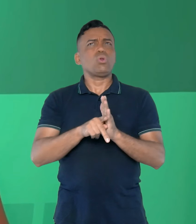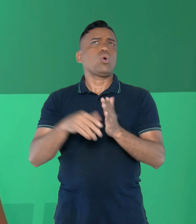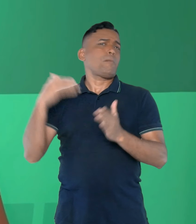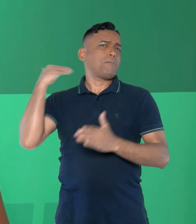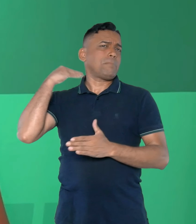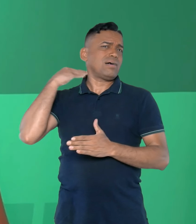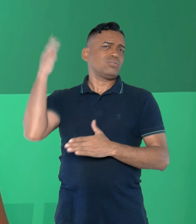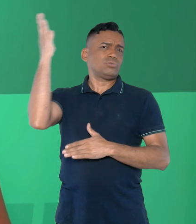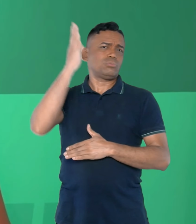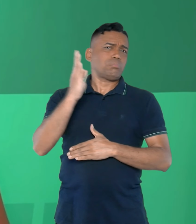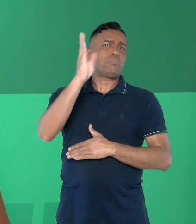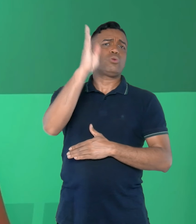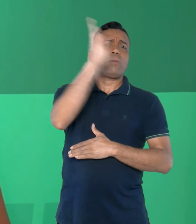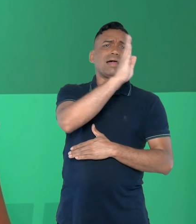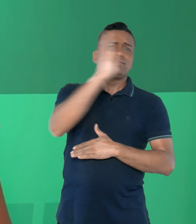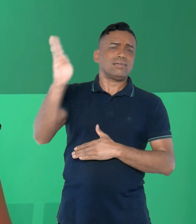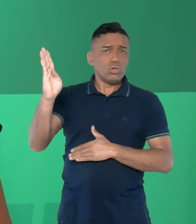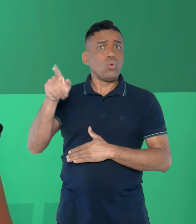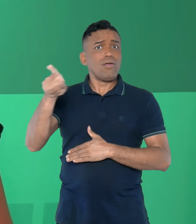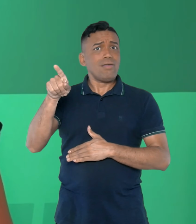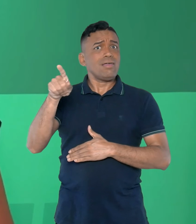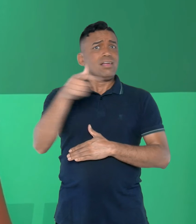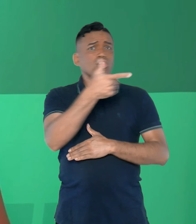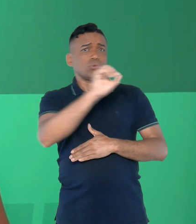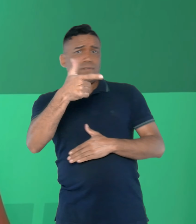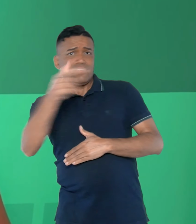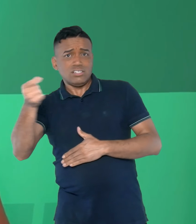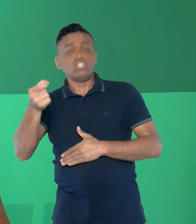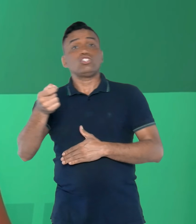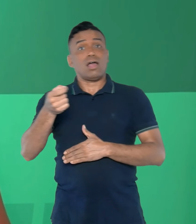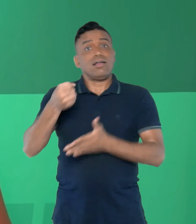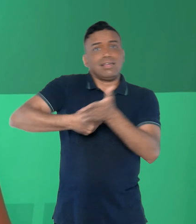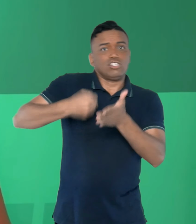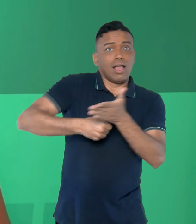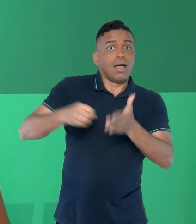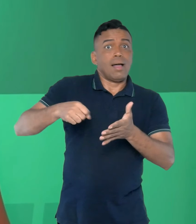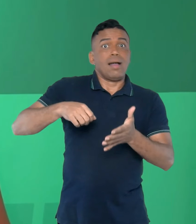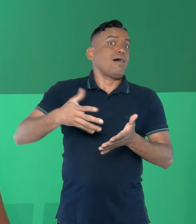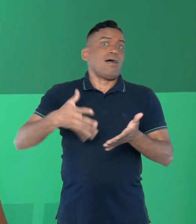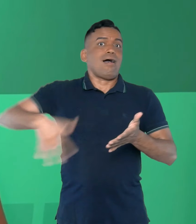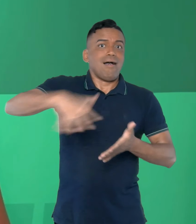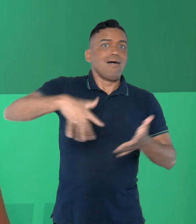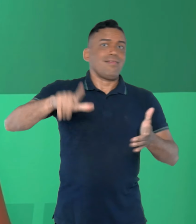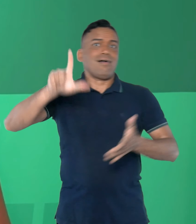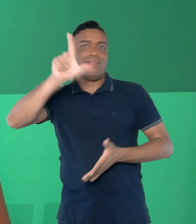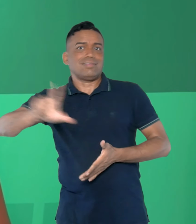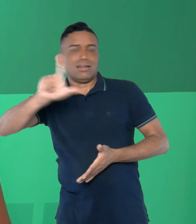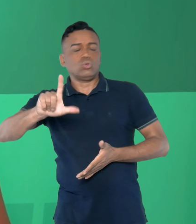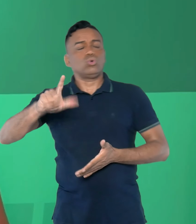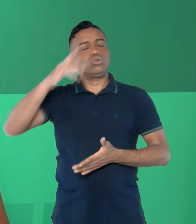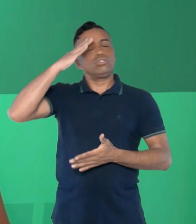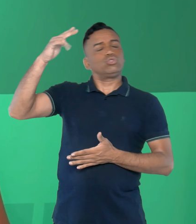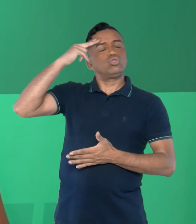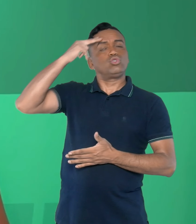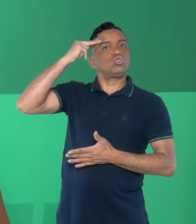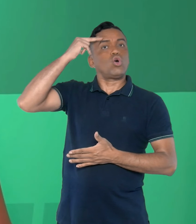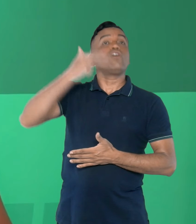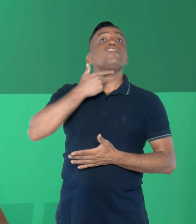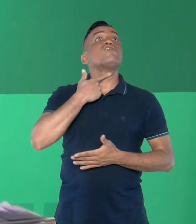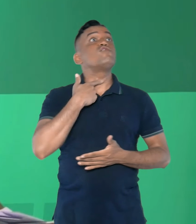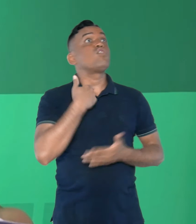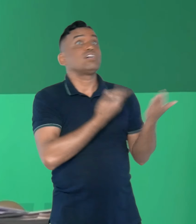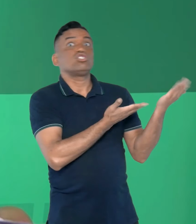que foi em 2020, o Wander decidiu se dedicar ao mundo da literatura, um sonho alimentado desde a sua juventude.